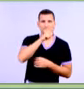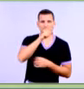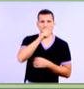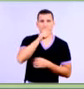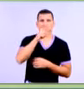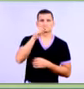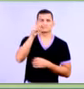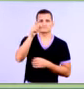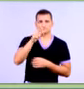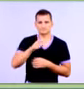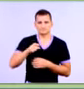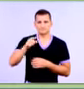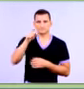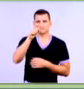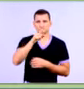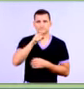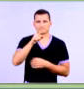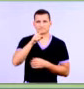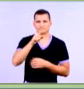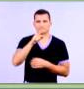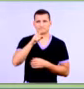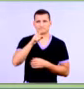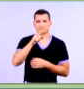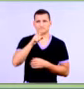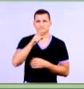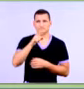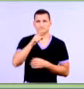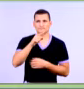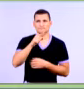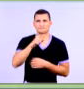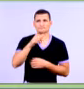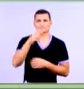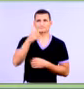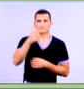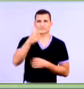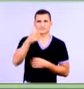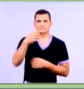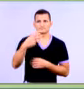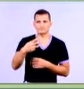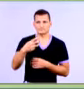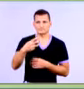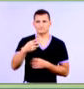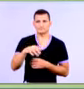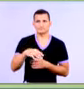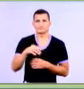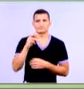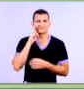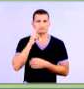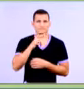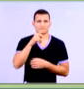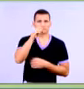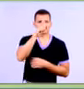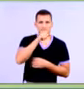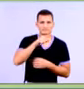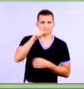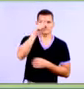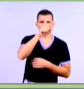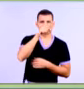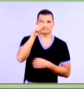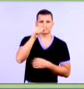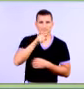0 com o 1, depois o 1 com o 2, depois o 2 com o 3. Tá vendo que a bolha sempre vai com os